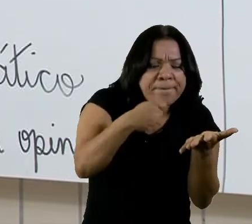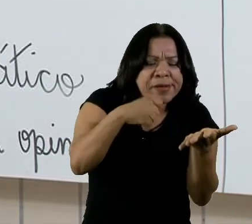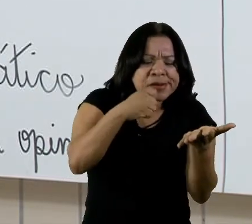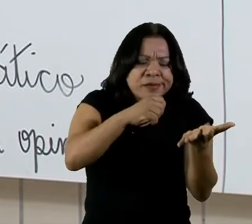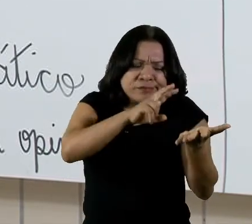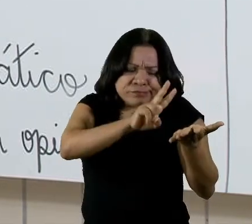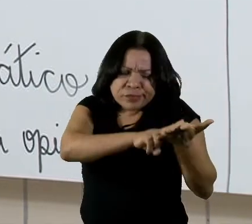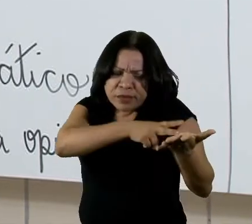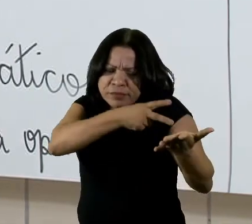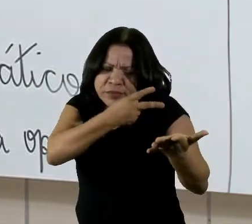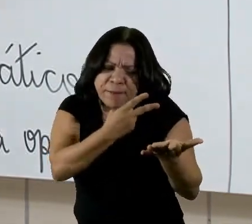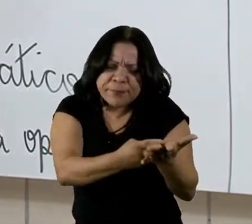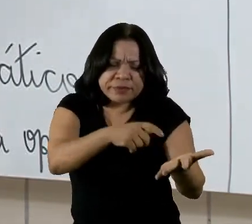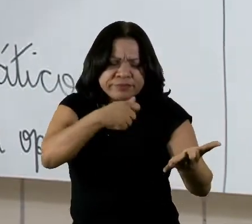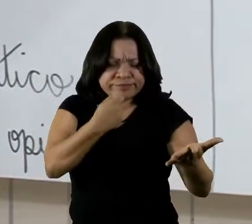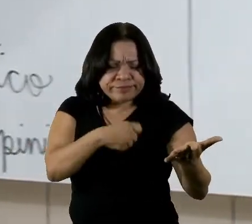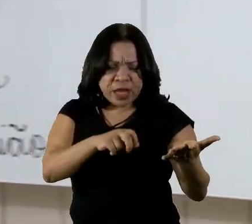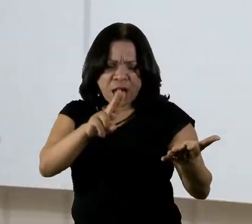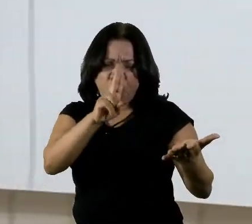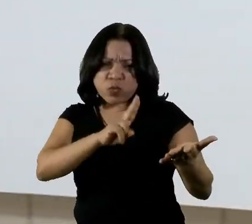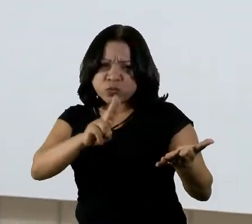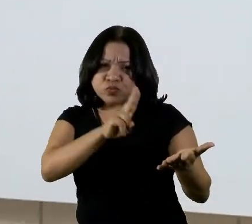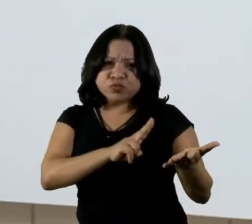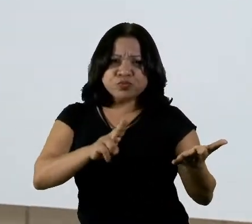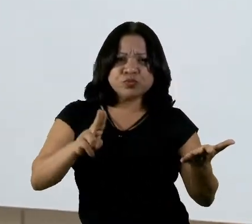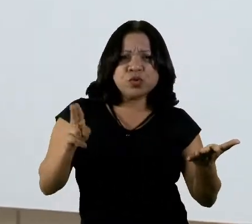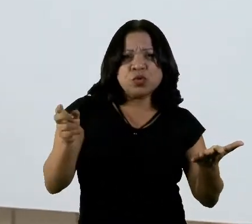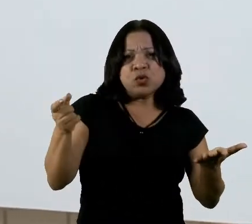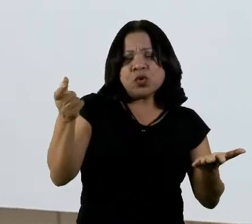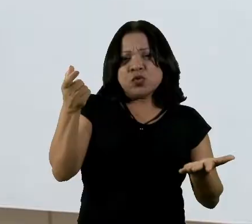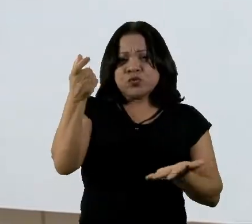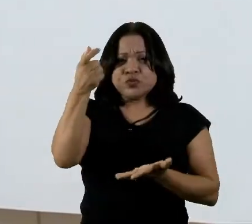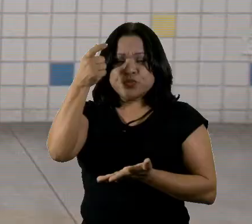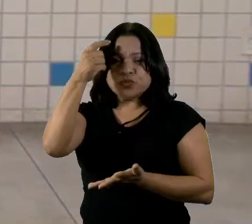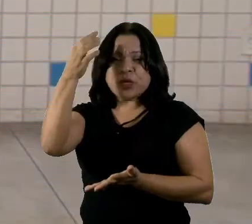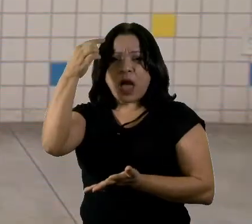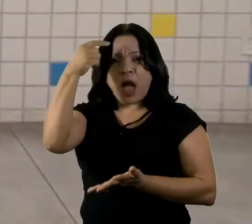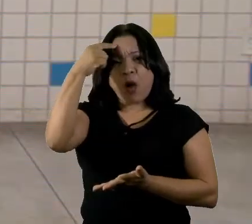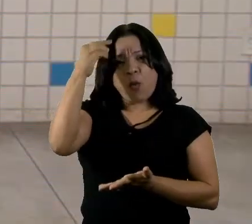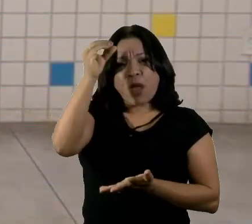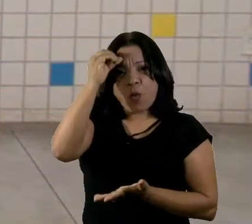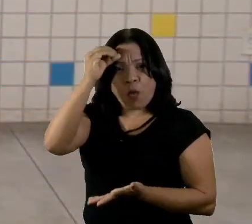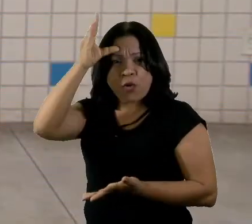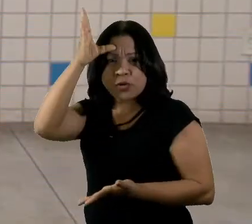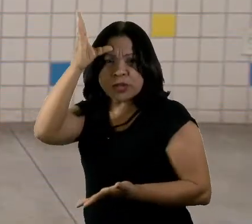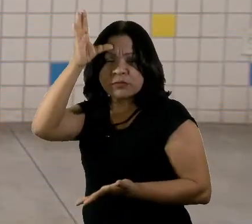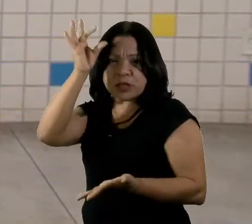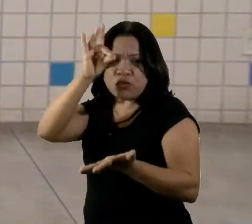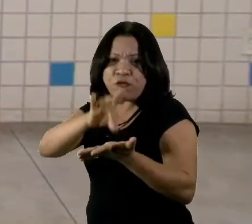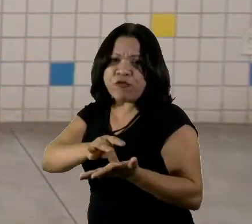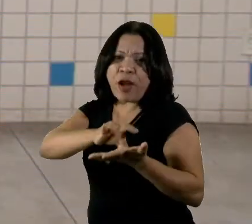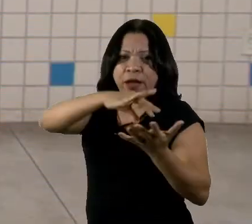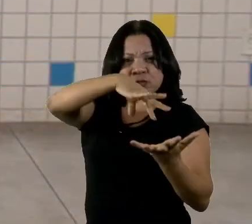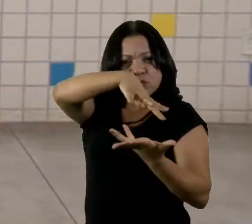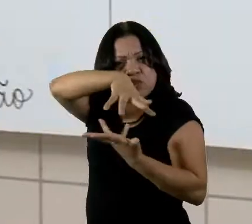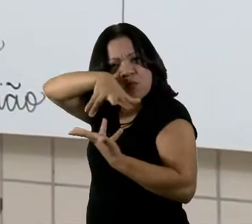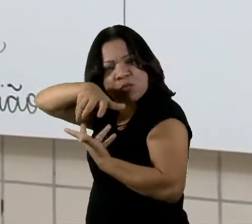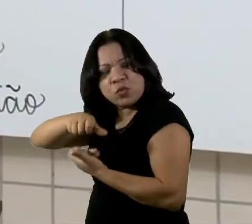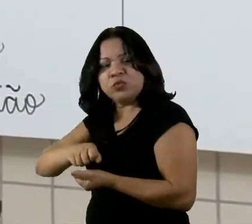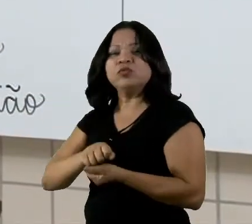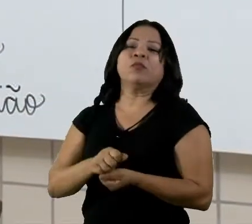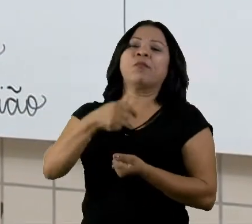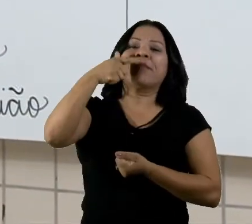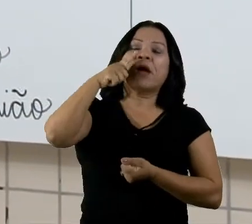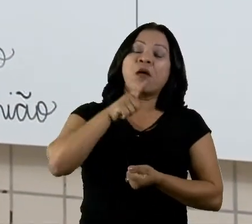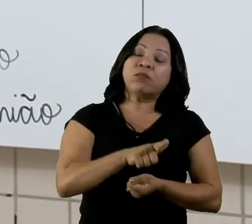usar o conhecimento dos fatos, o conhecimento da atualidade, o conhecimento do mundo para conseguir compreender a